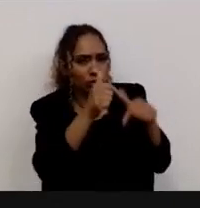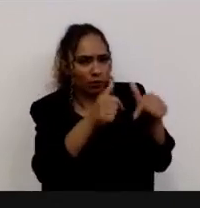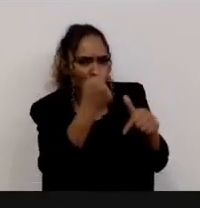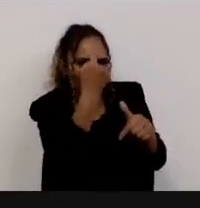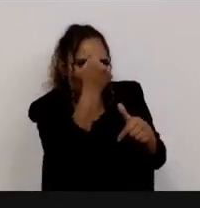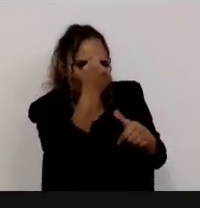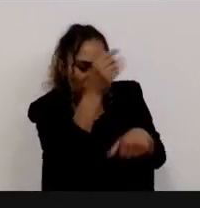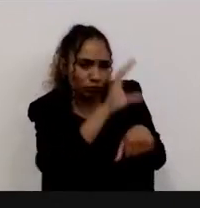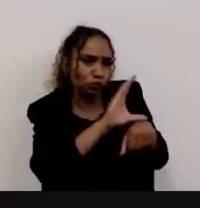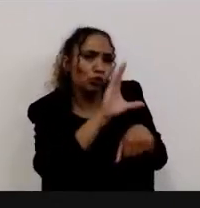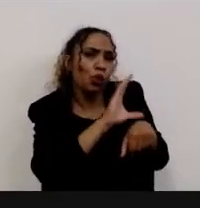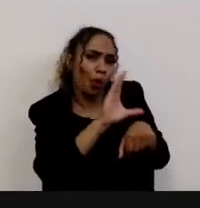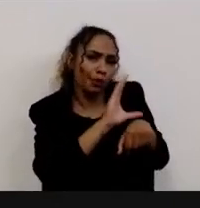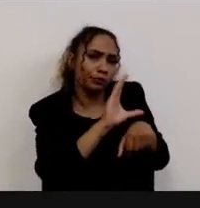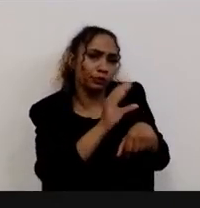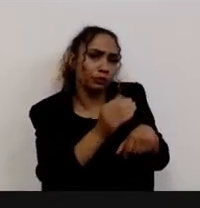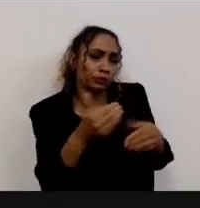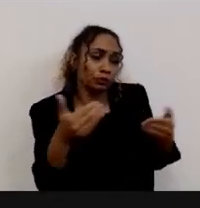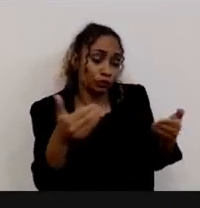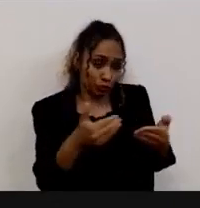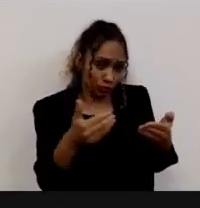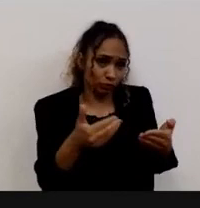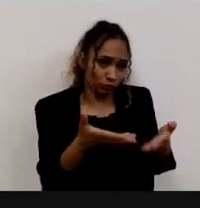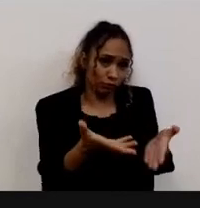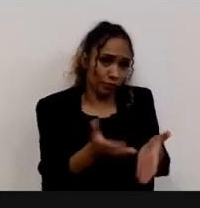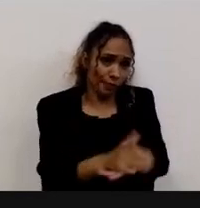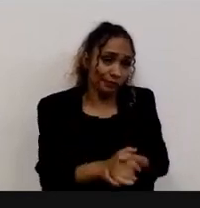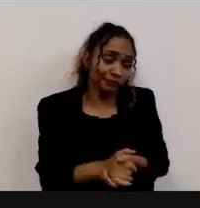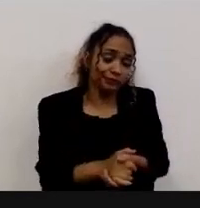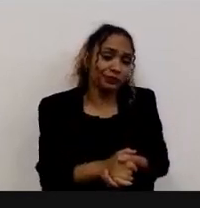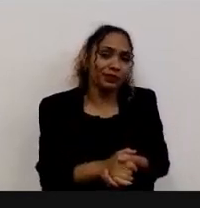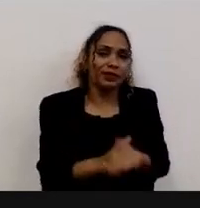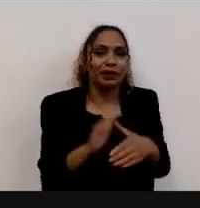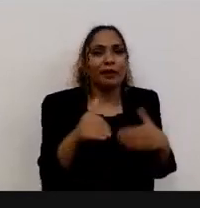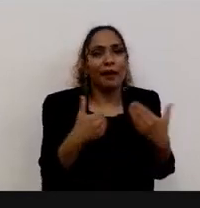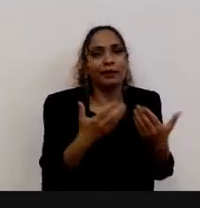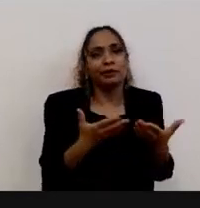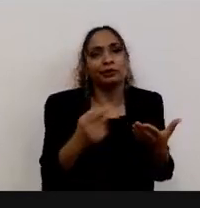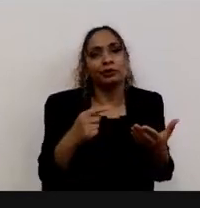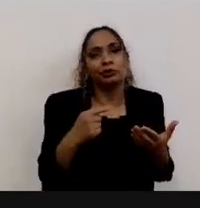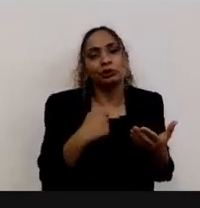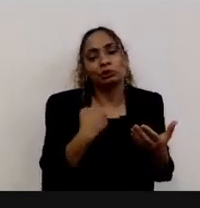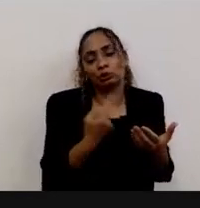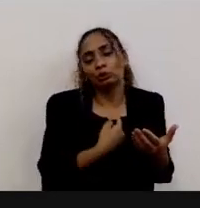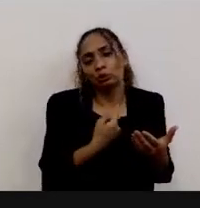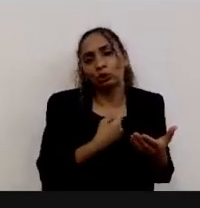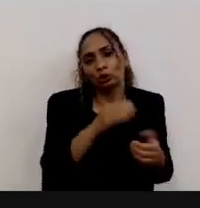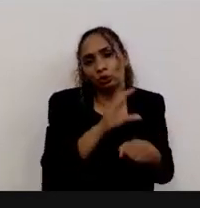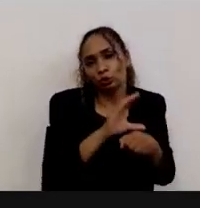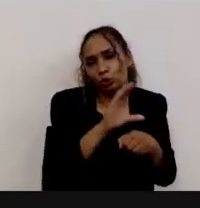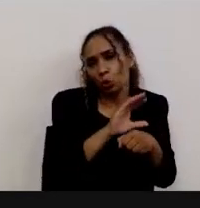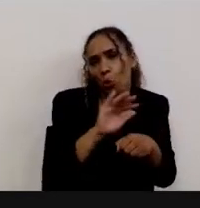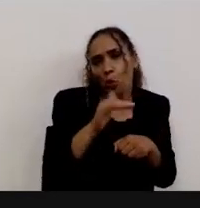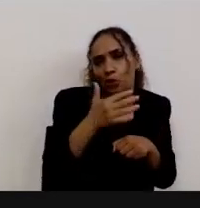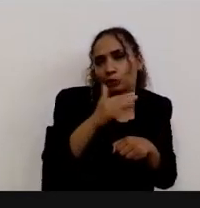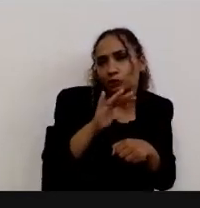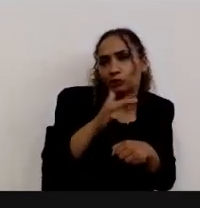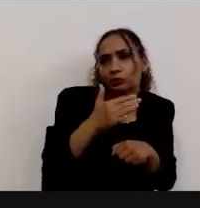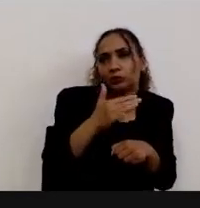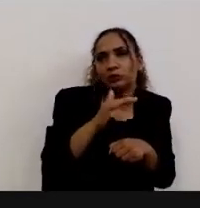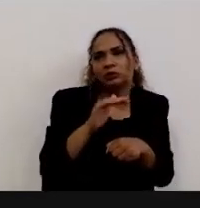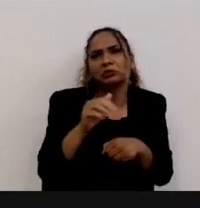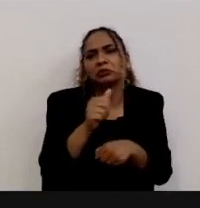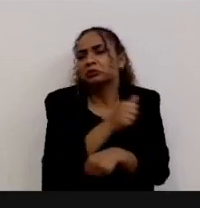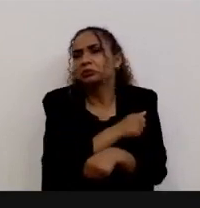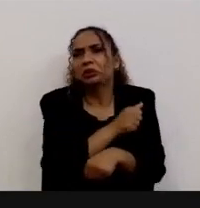ideia do curso que a gente está dando atualmente. É isso, estamos dando esse curso, temos em torno de